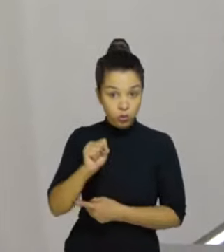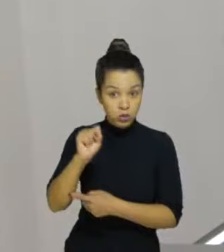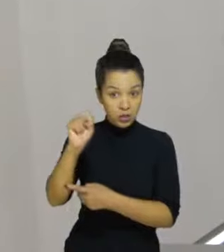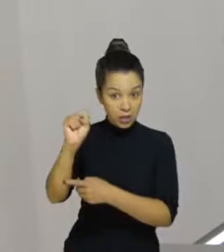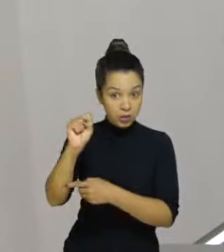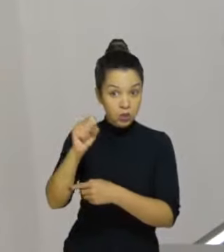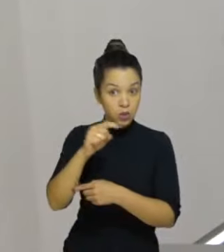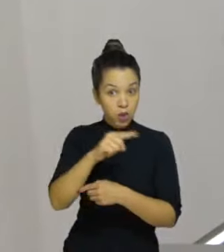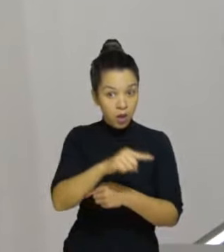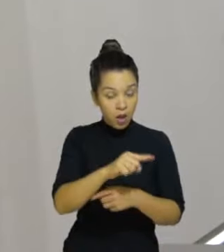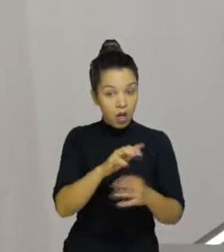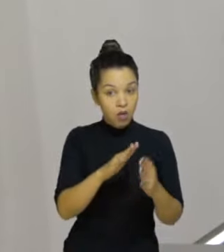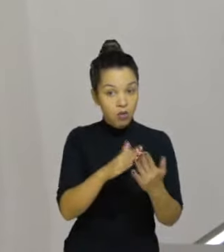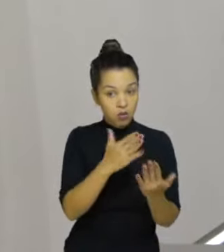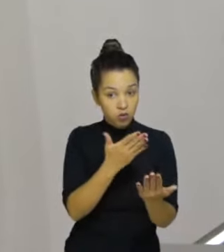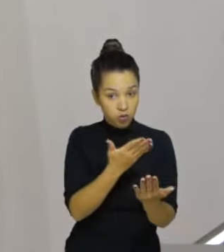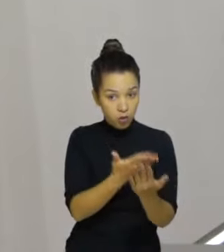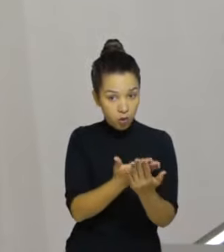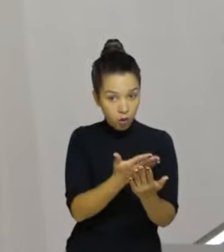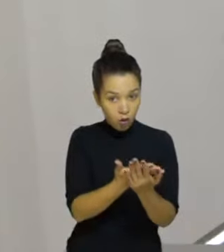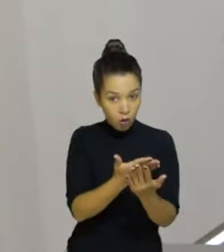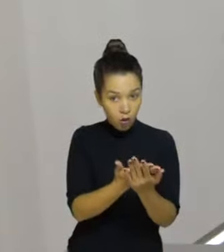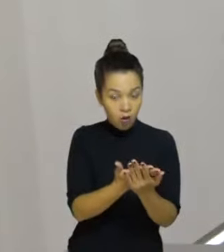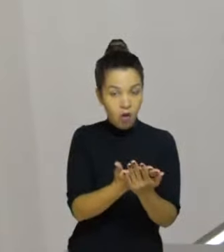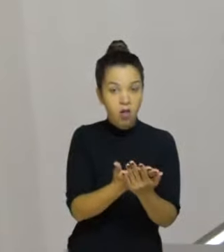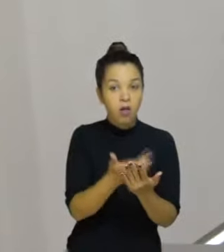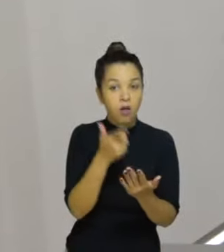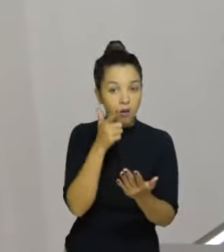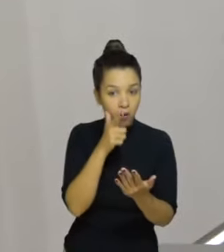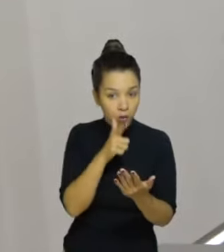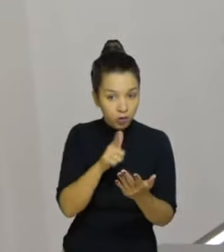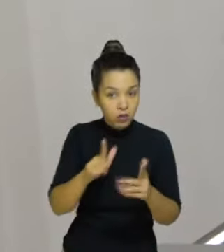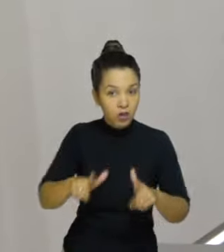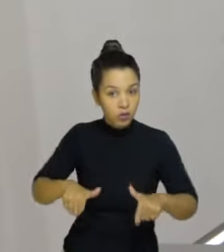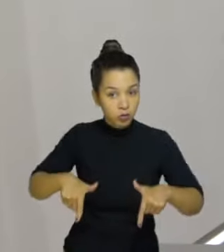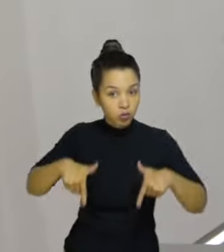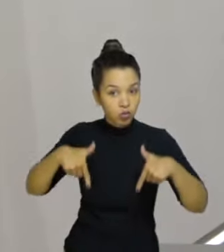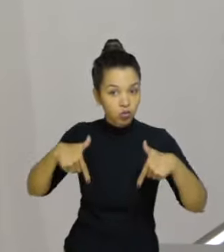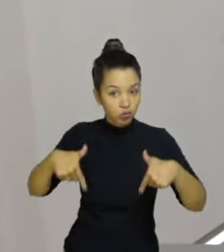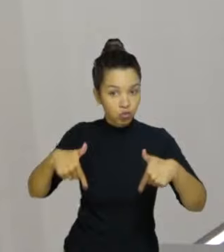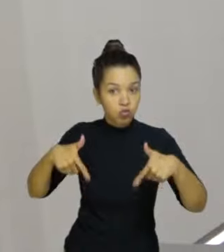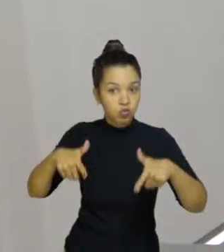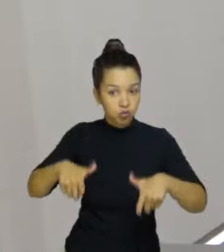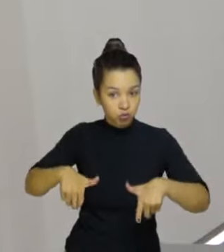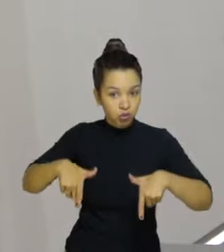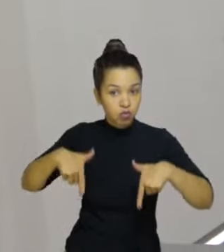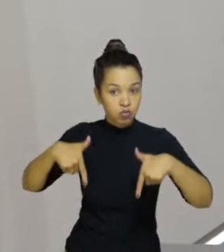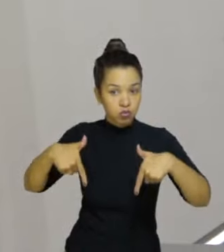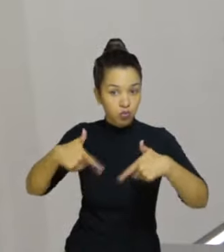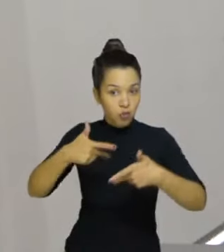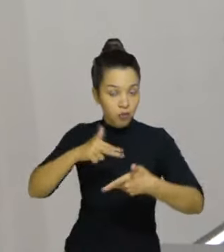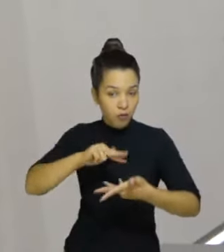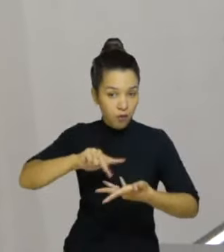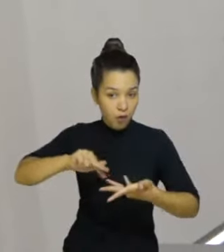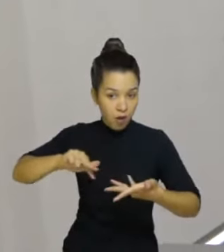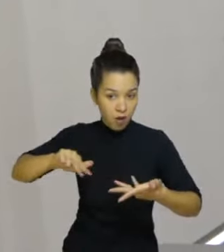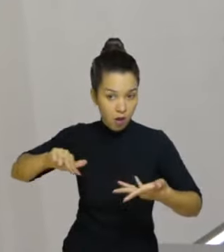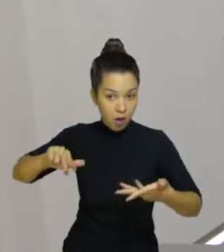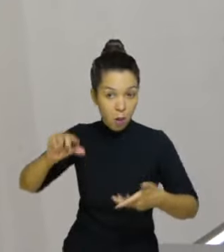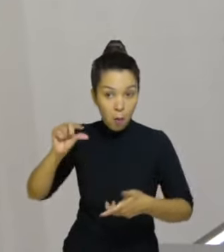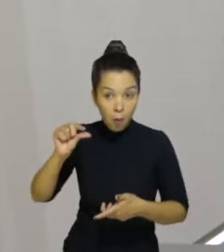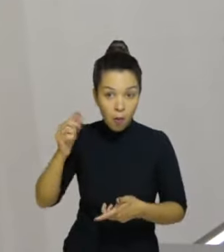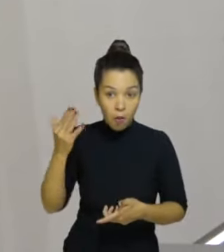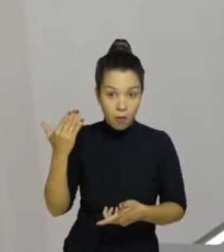aula segue acumulando títulos. A mais recente conquista foi divulgada no último dia 27